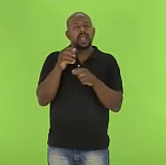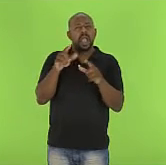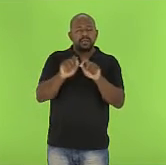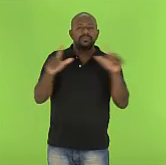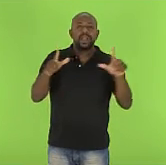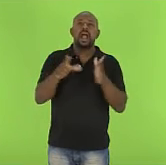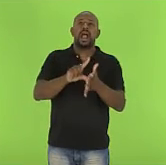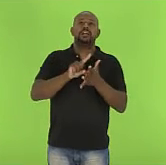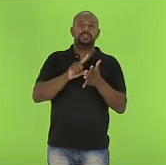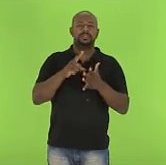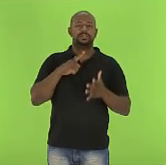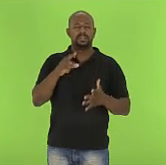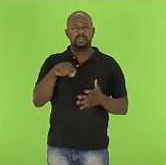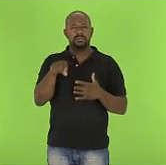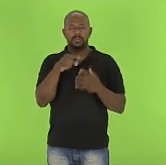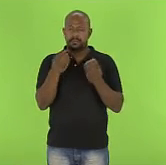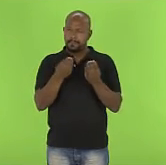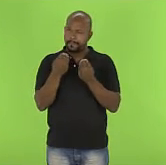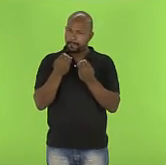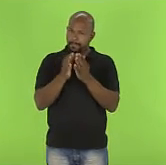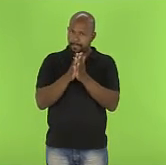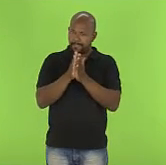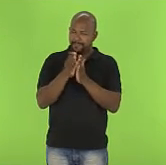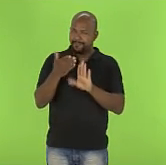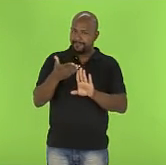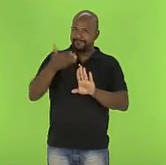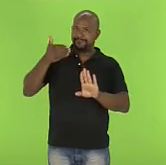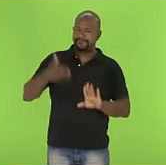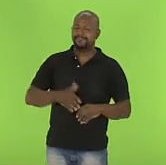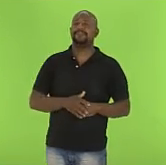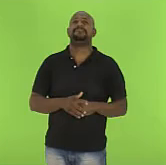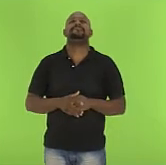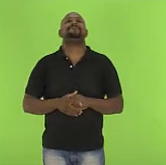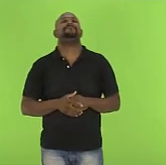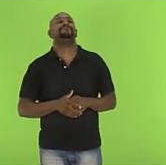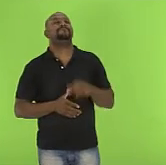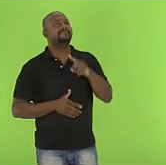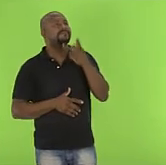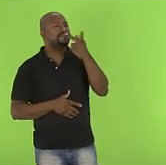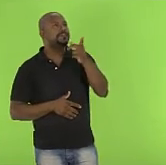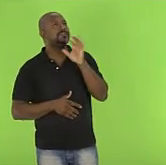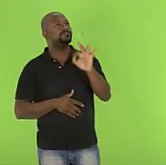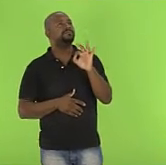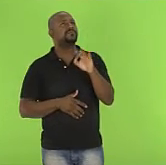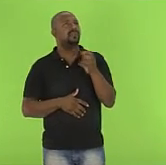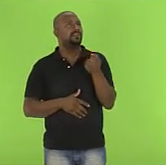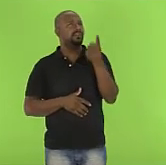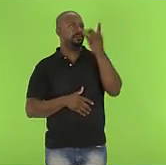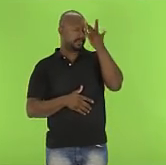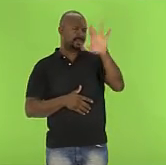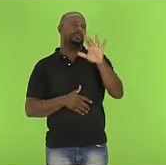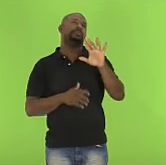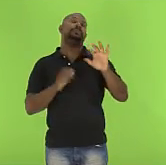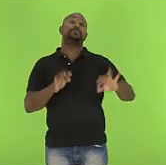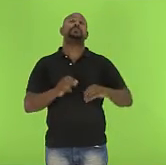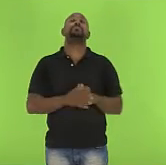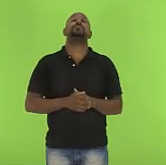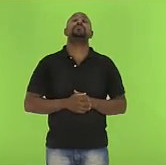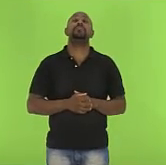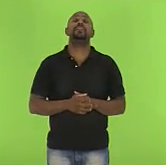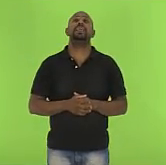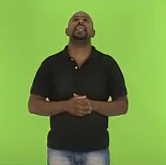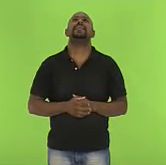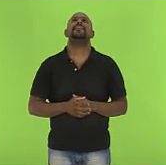chegar um pouquinho antes, tá? Tem um barato antes. Uma coisa interessante você falar, que é uma coisa estranha, esquisita e